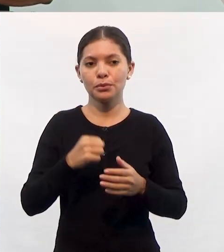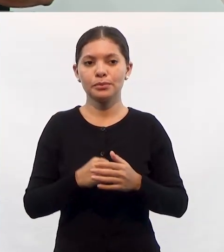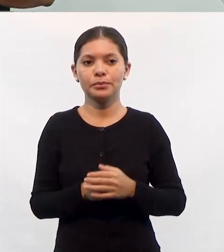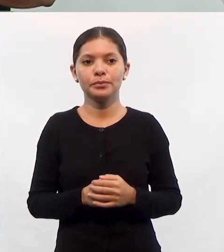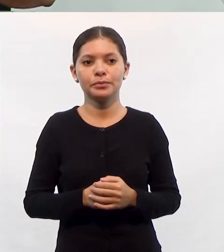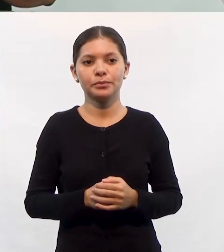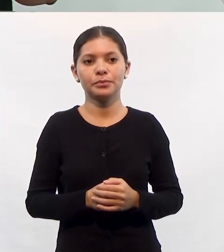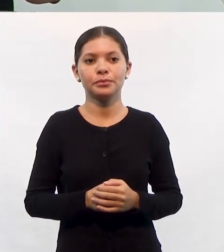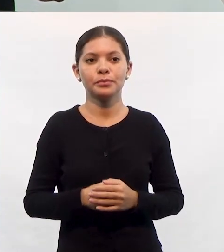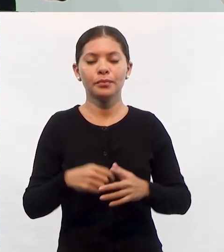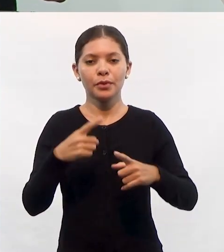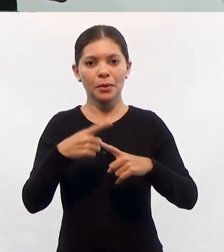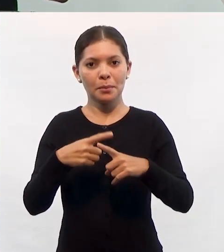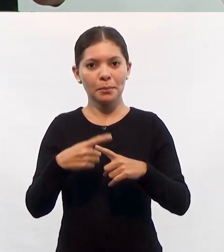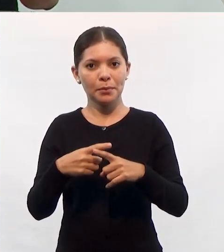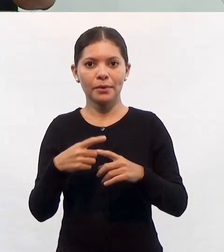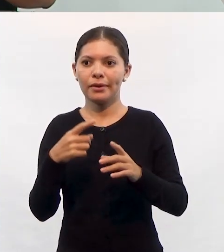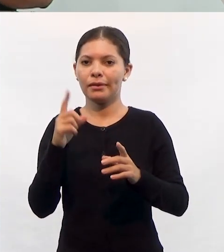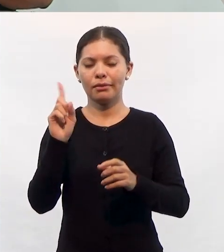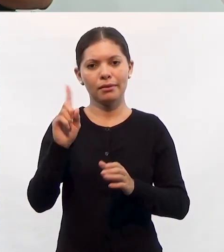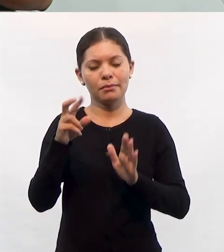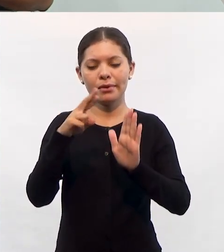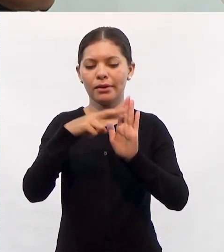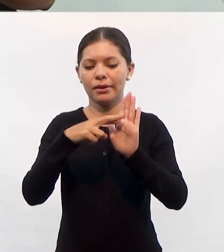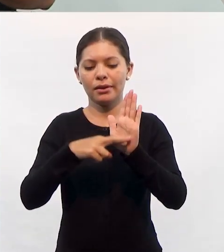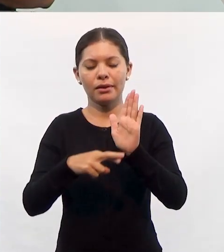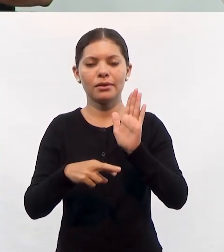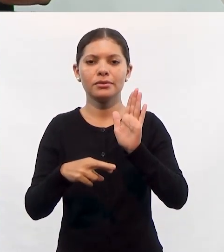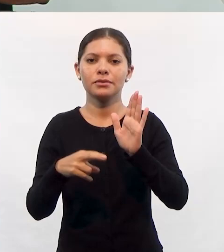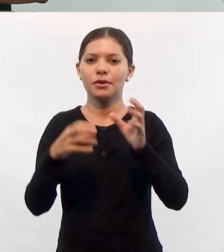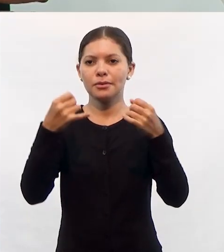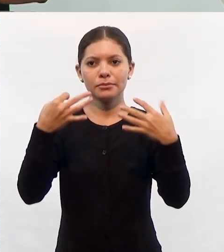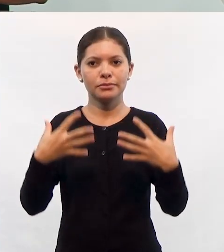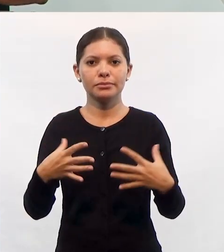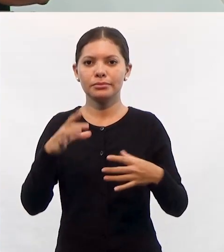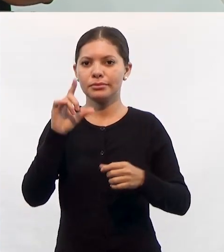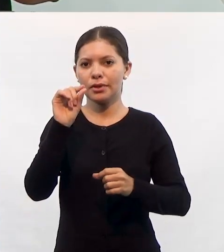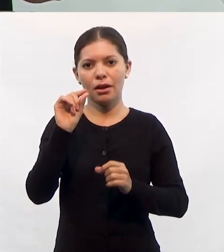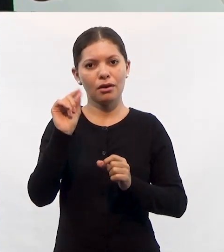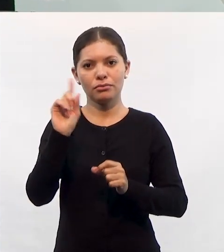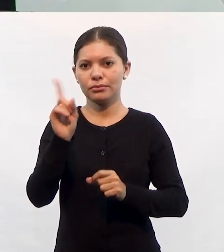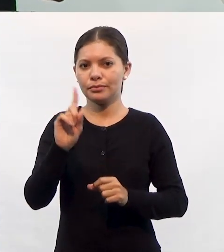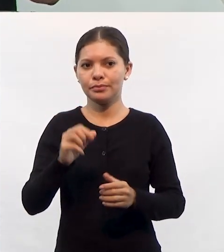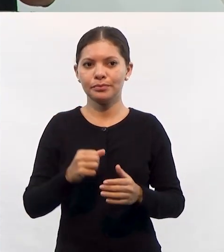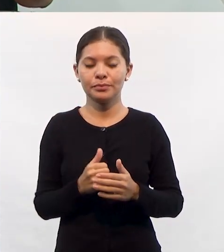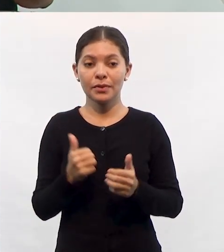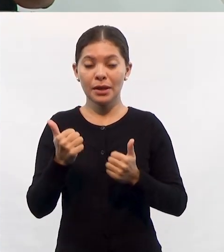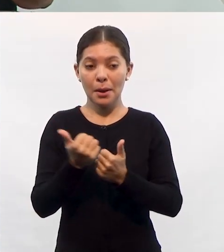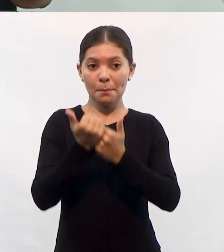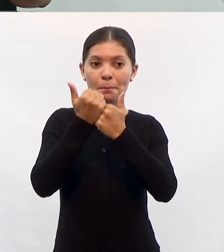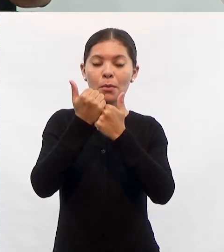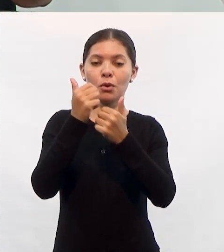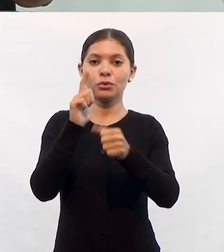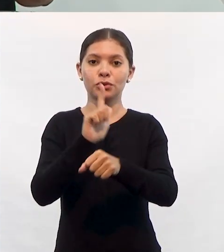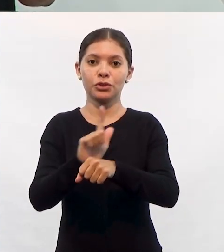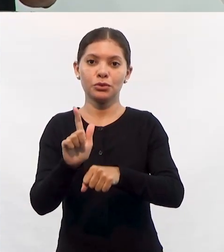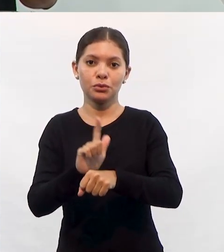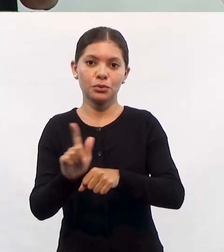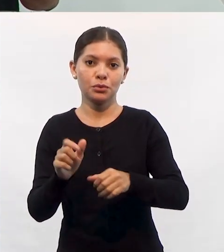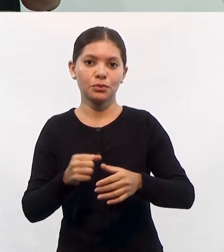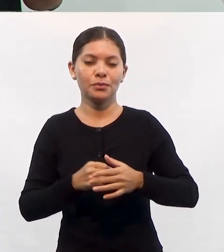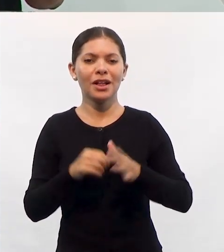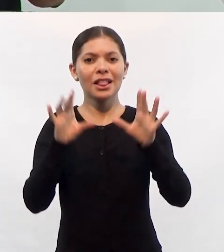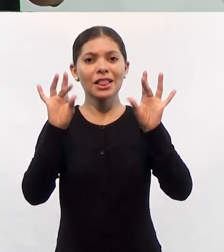em outro porque eles não são regras que vão dizer exatamente que deve ser feito mas ele apoia o gestores